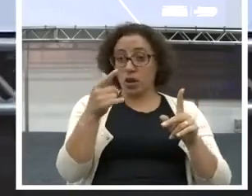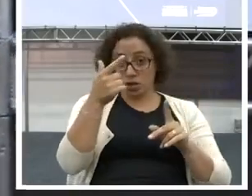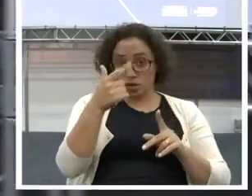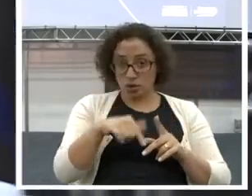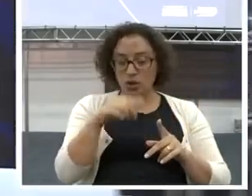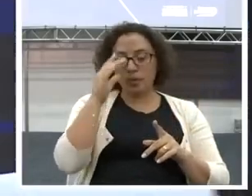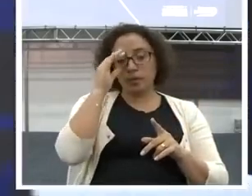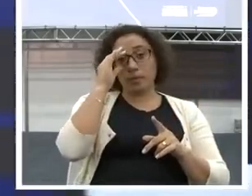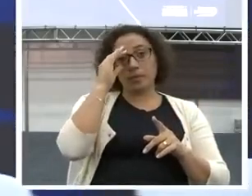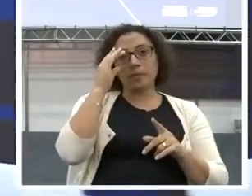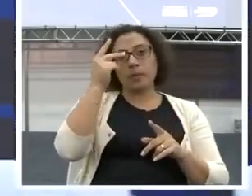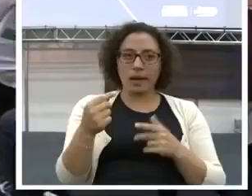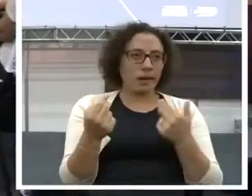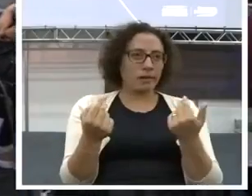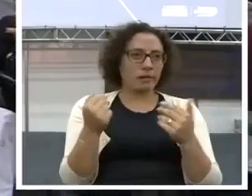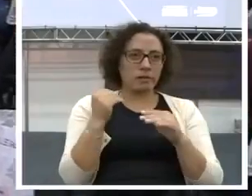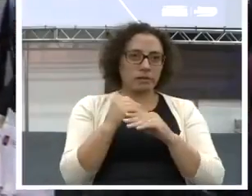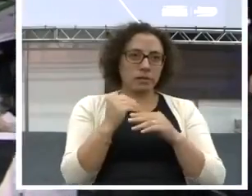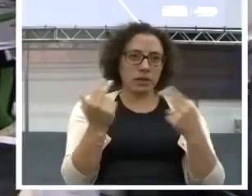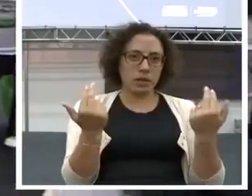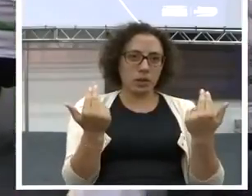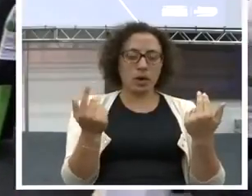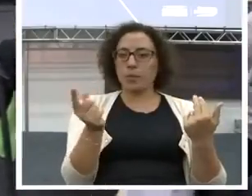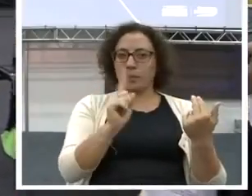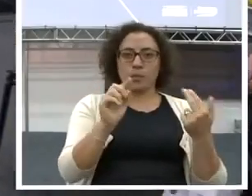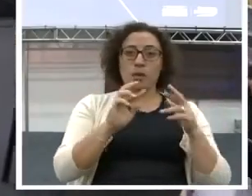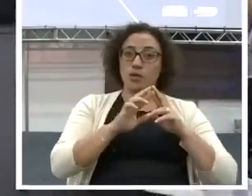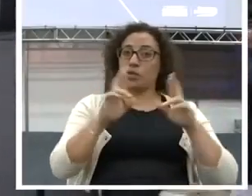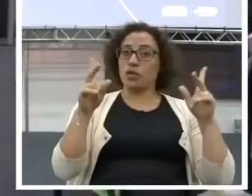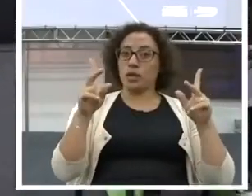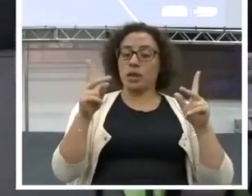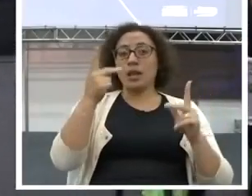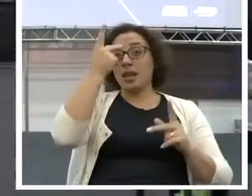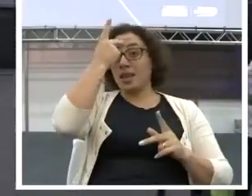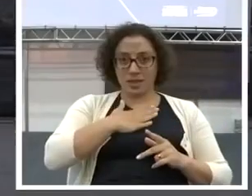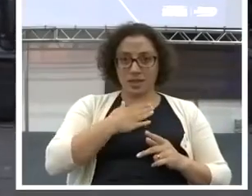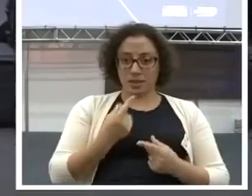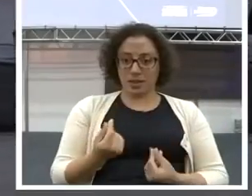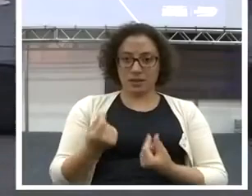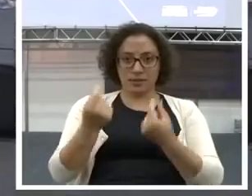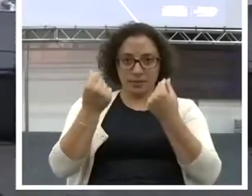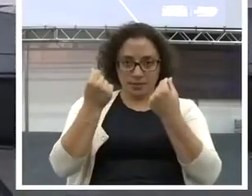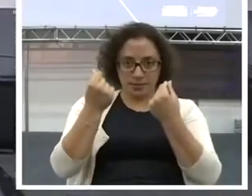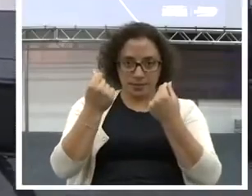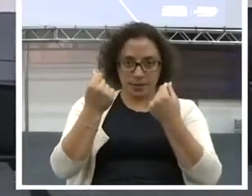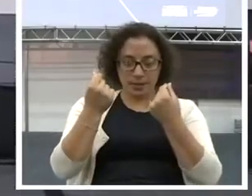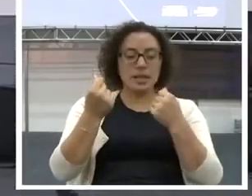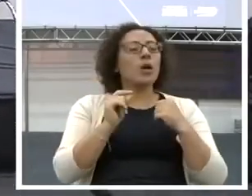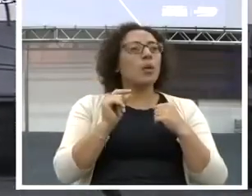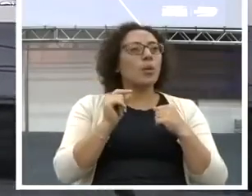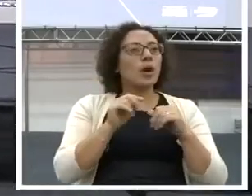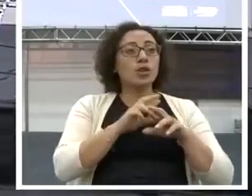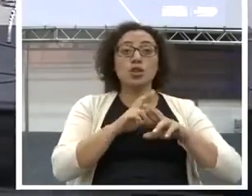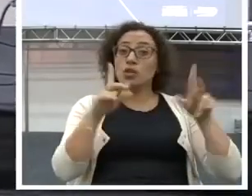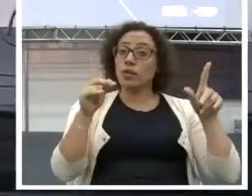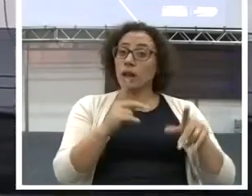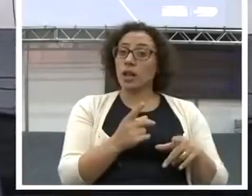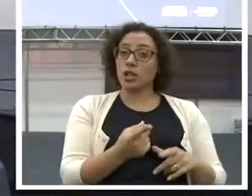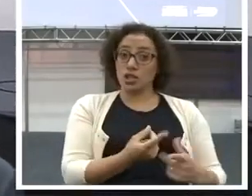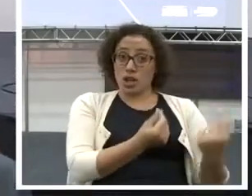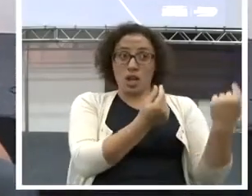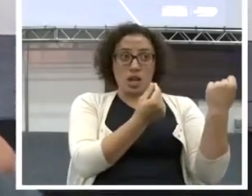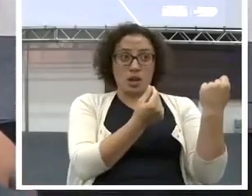para vocês. Muita gente acha que é. A independência financeira não tem nada a ver com ser rico. A independência financeira é o seguinte: